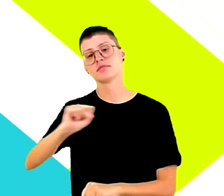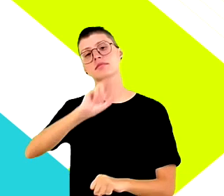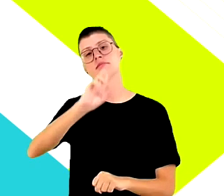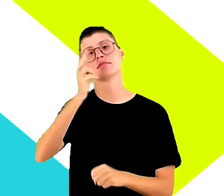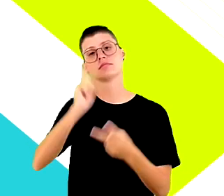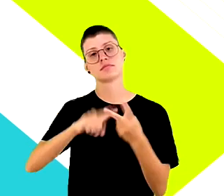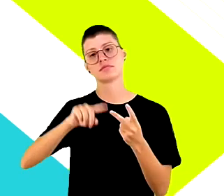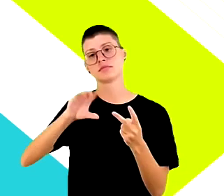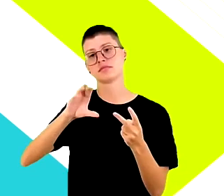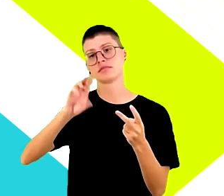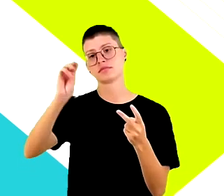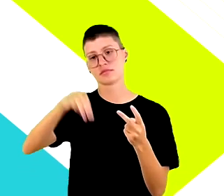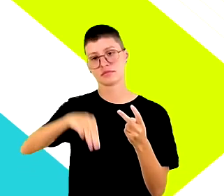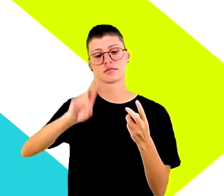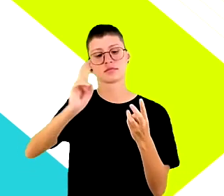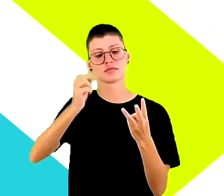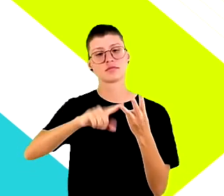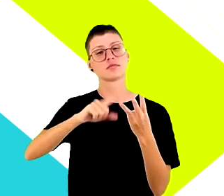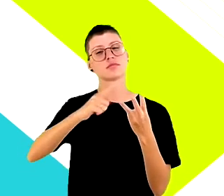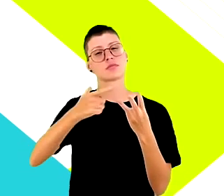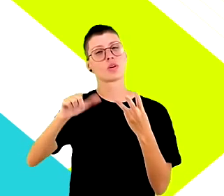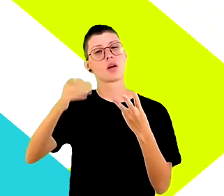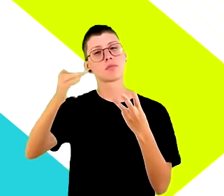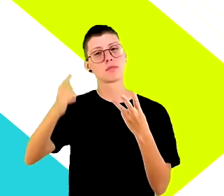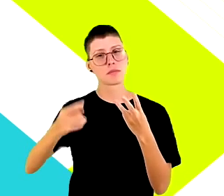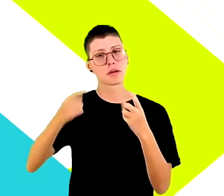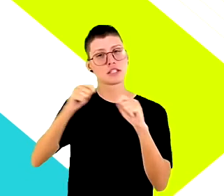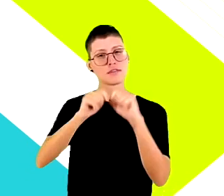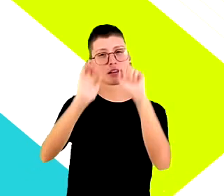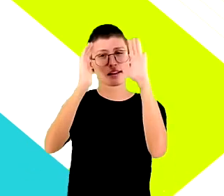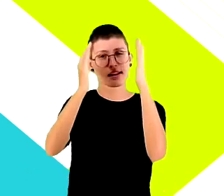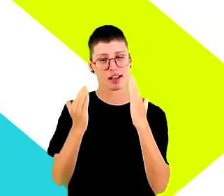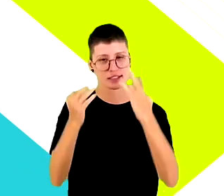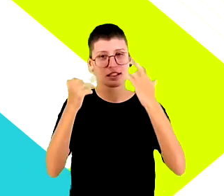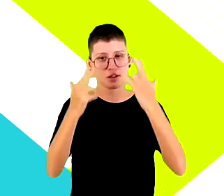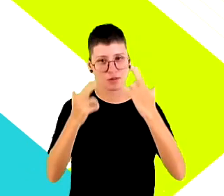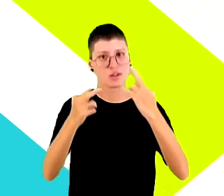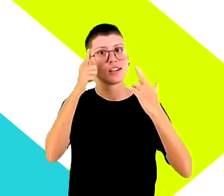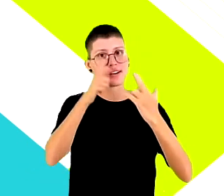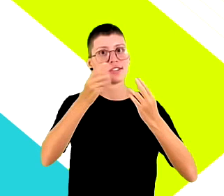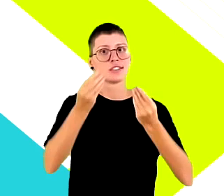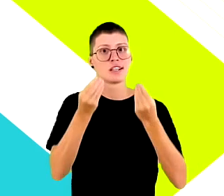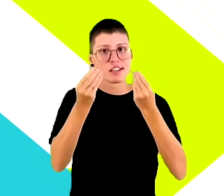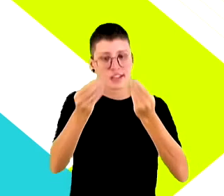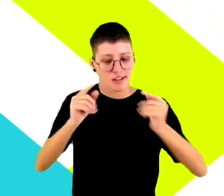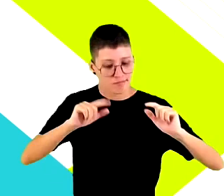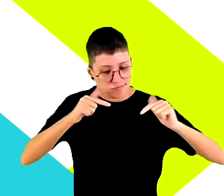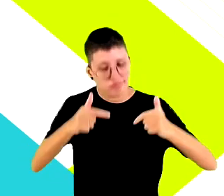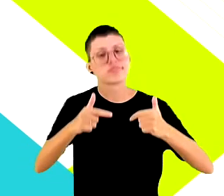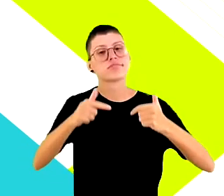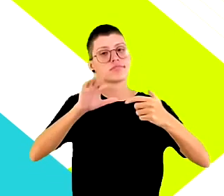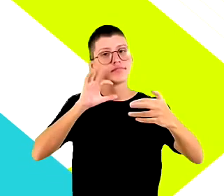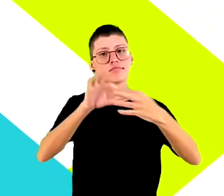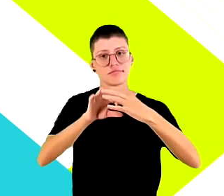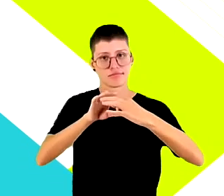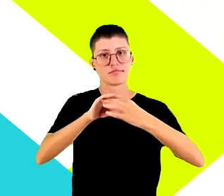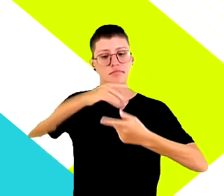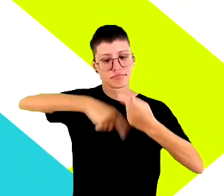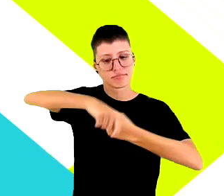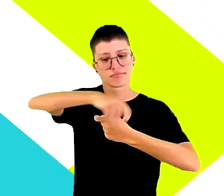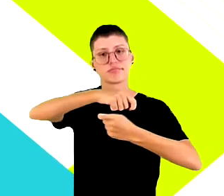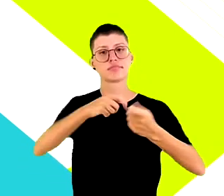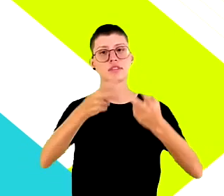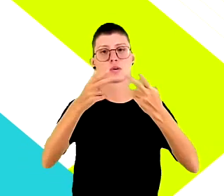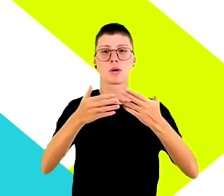e a partir disso a gente faz uma análise de crédito até levar aquele título, né, para o veículo de securitização. Né, os FIDICs,